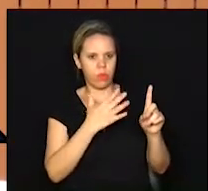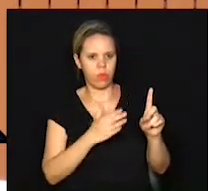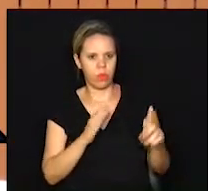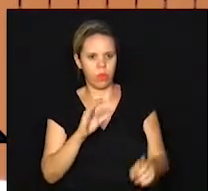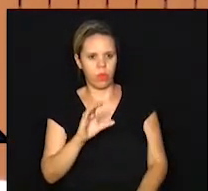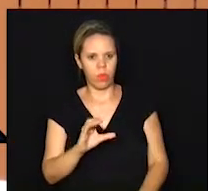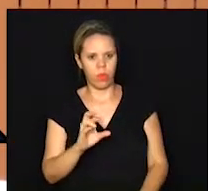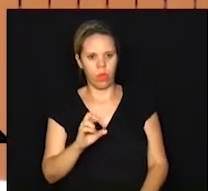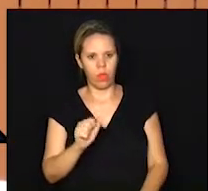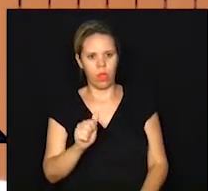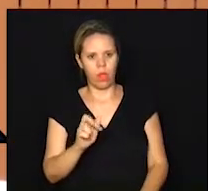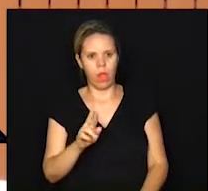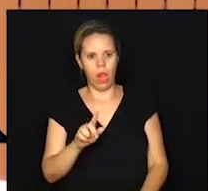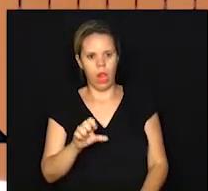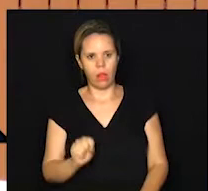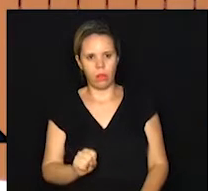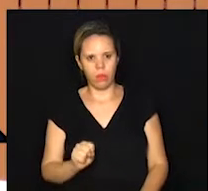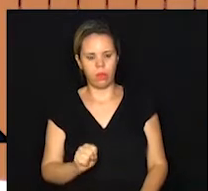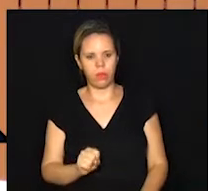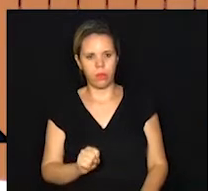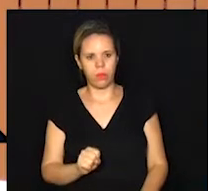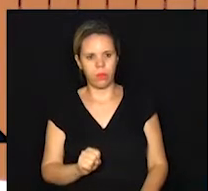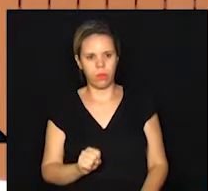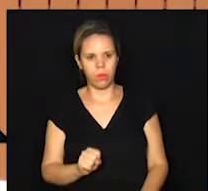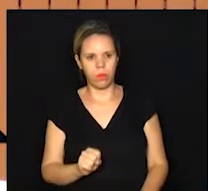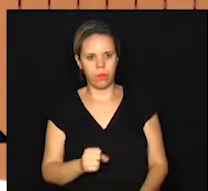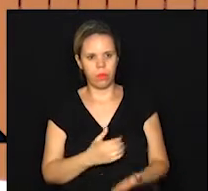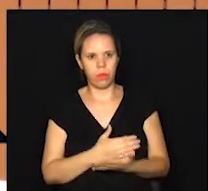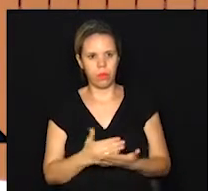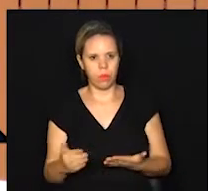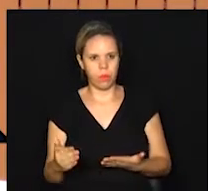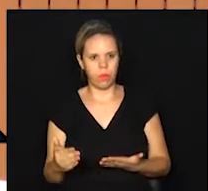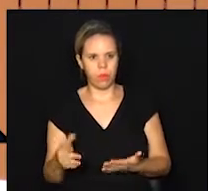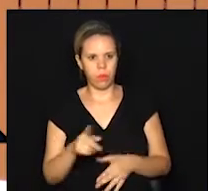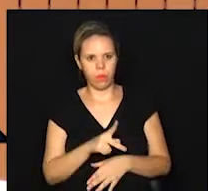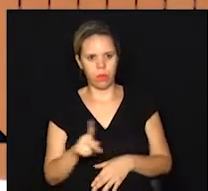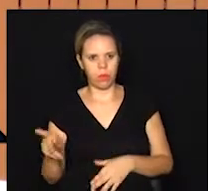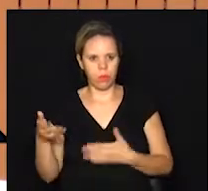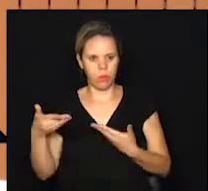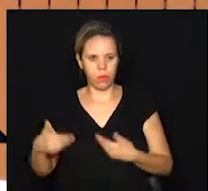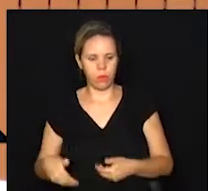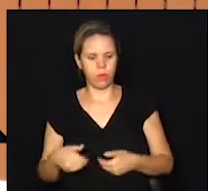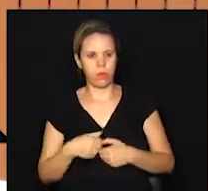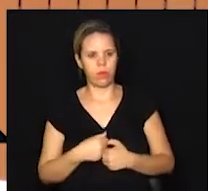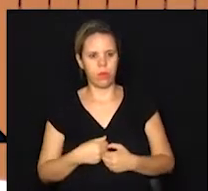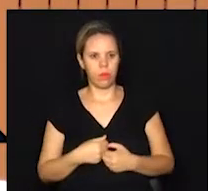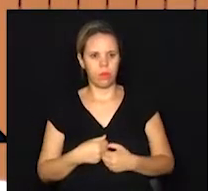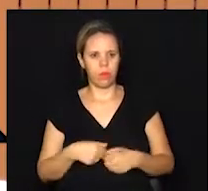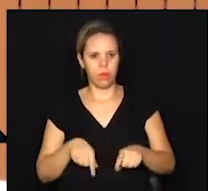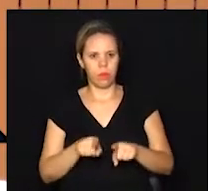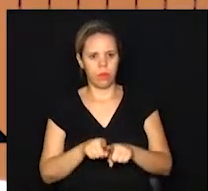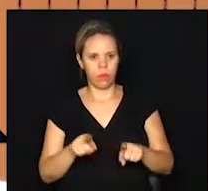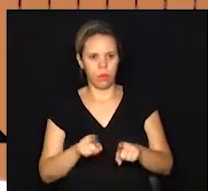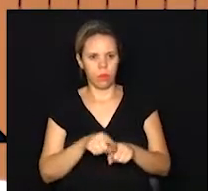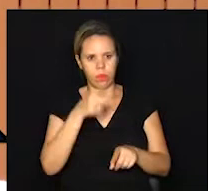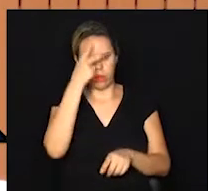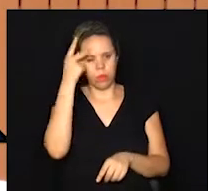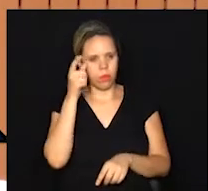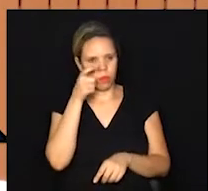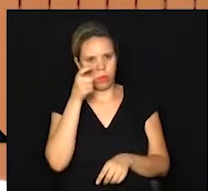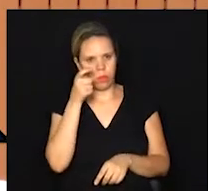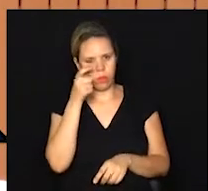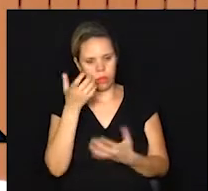Signorelli. Então, está homologado por este presidente. Também aos telespectadores